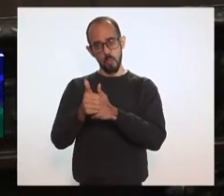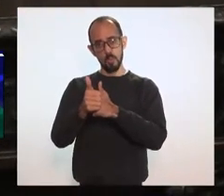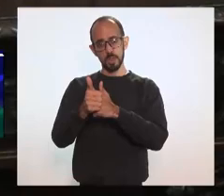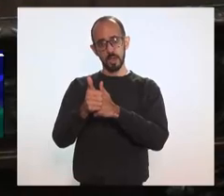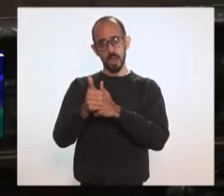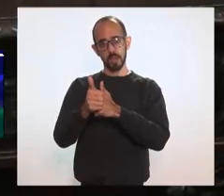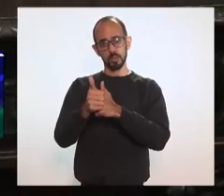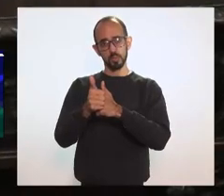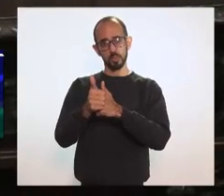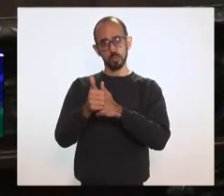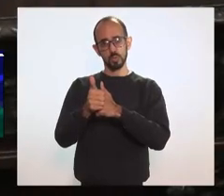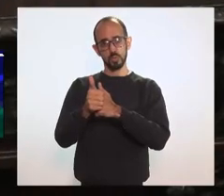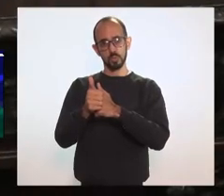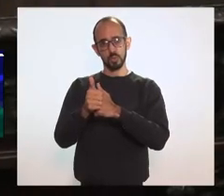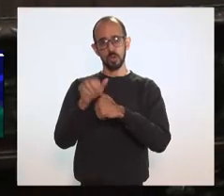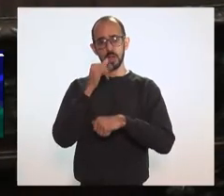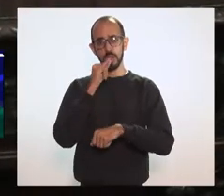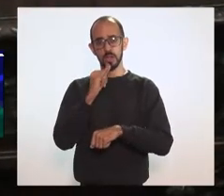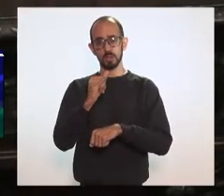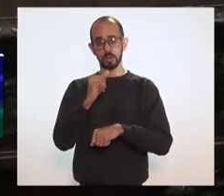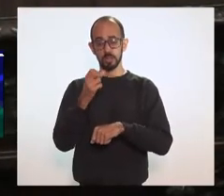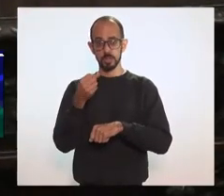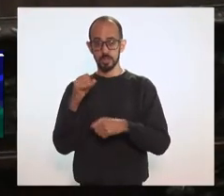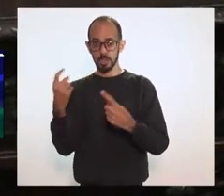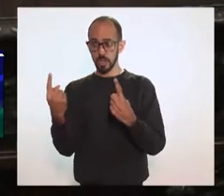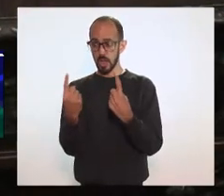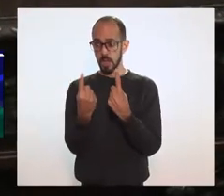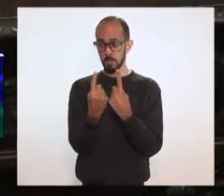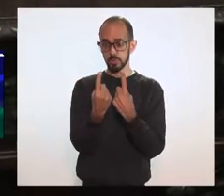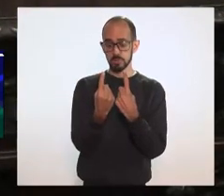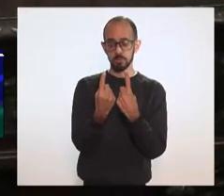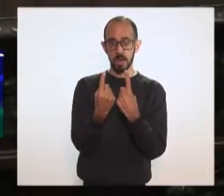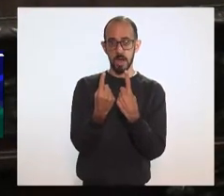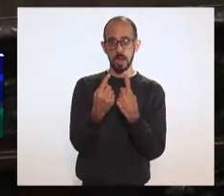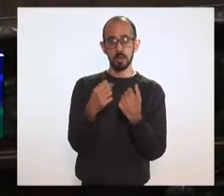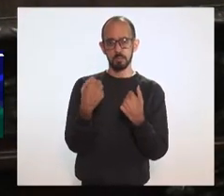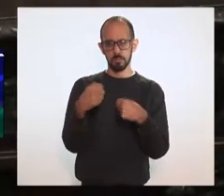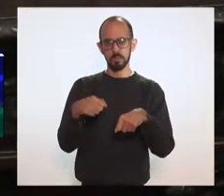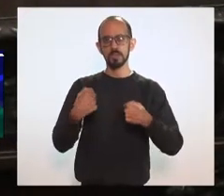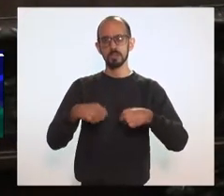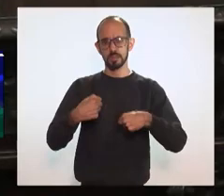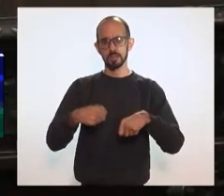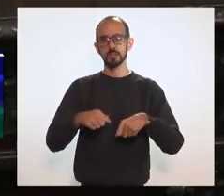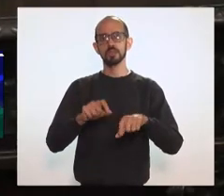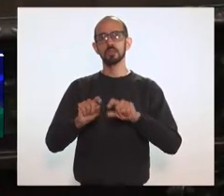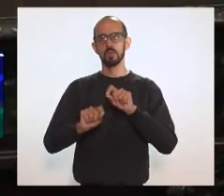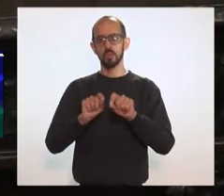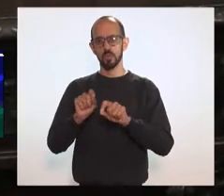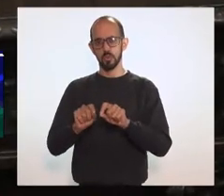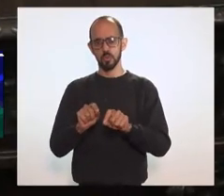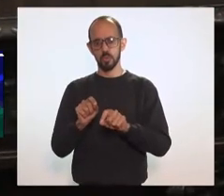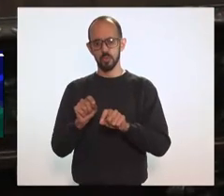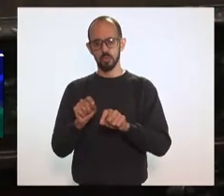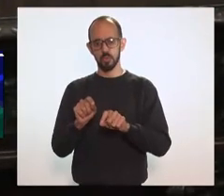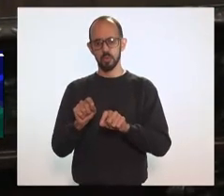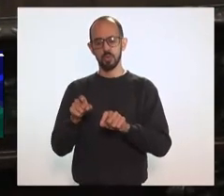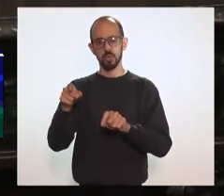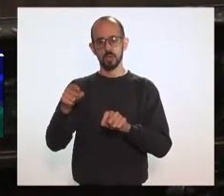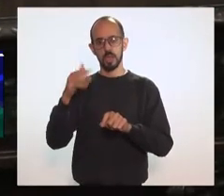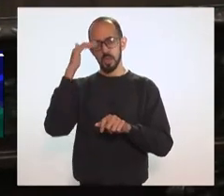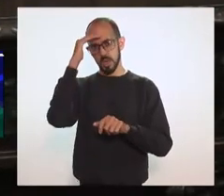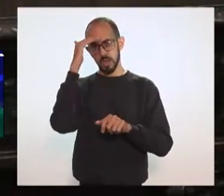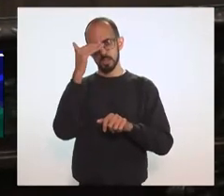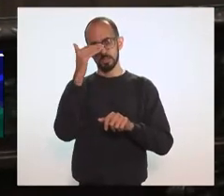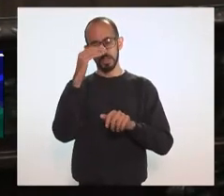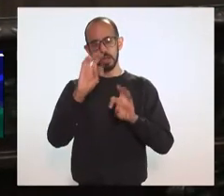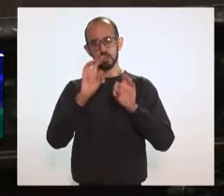se ultrapassarem o limite da distância que devem guardar para as suas, de suas vítimas, conforme determina as medidas